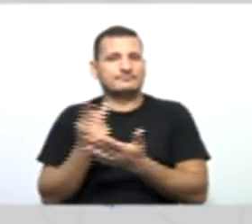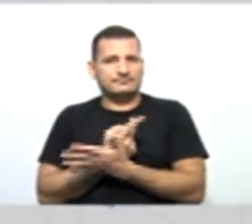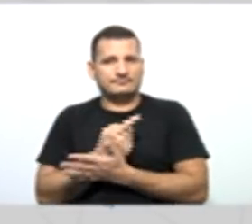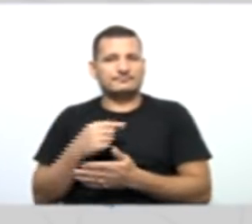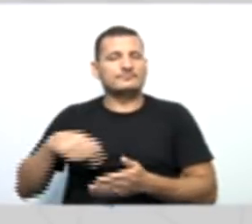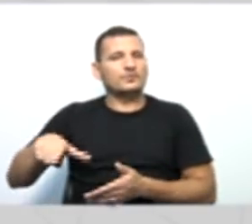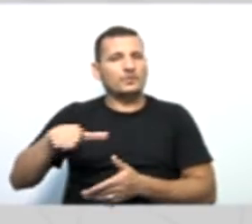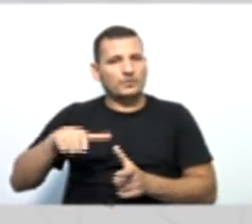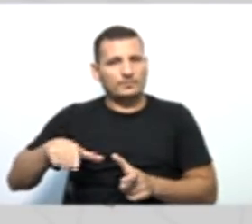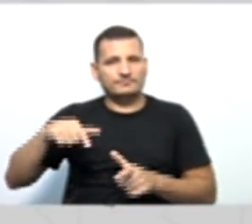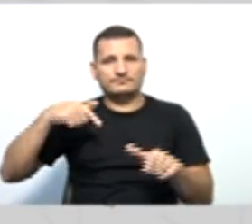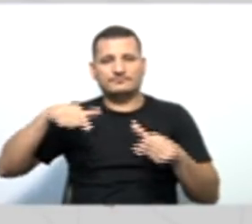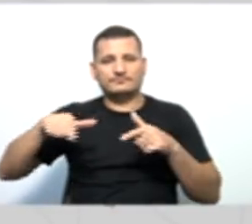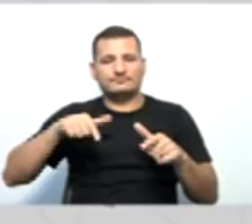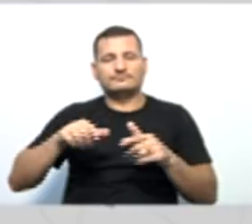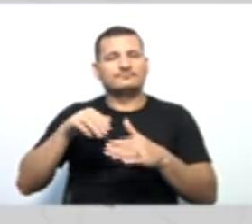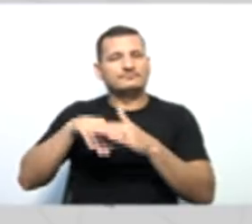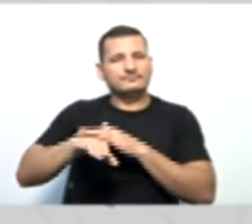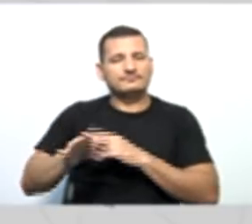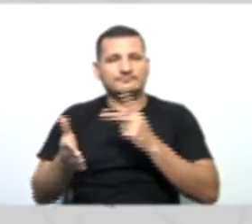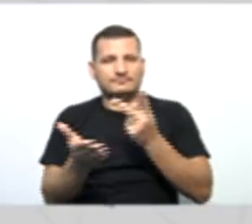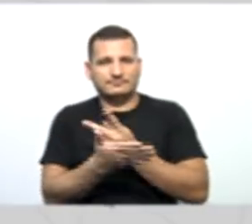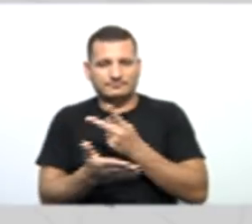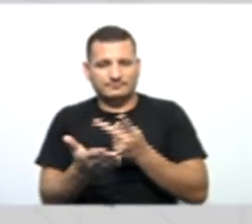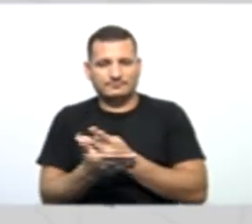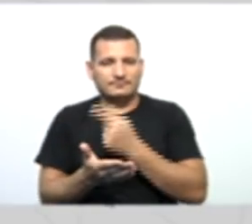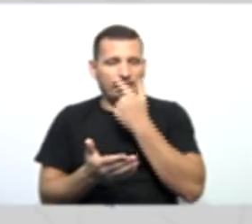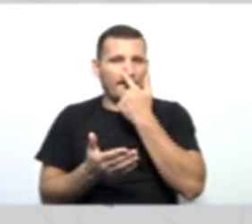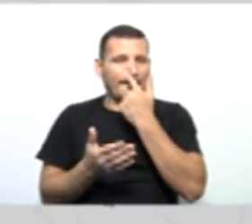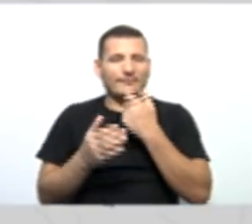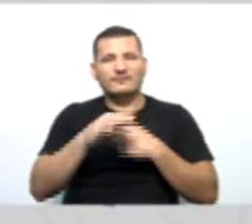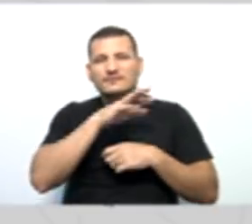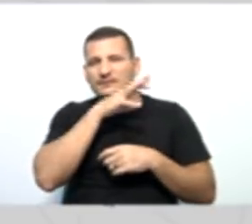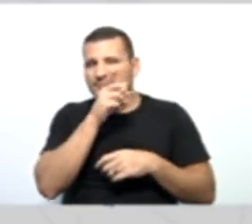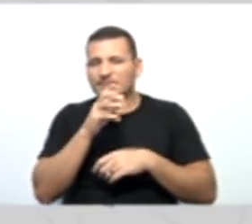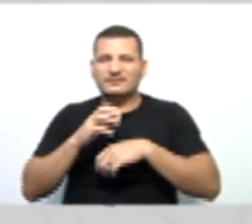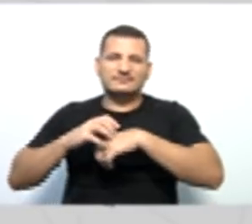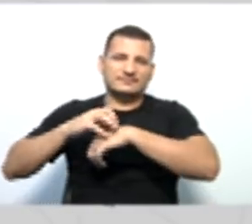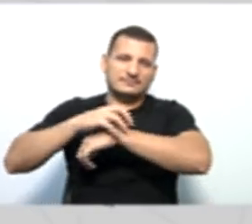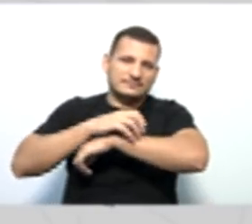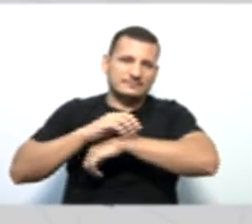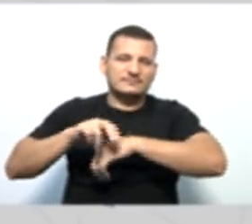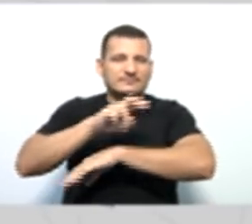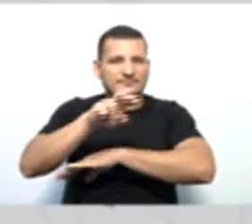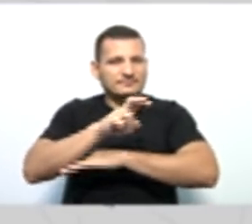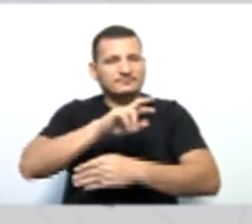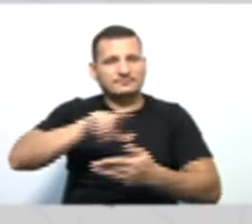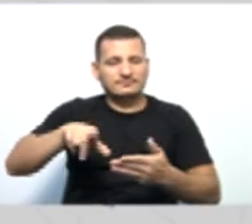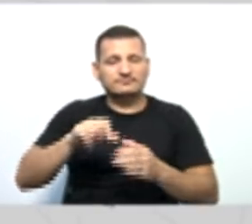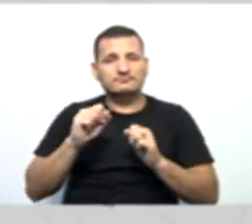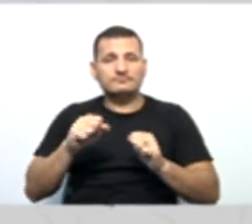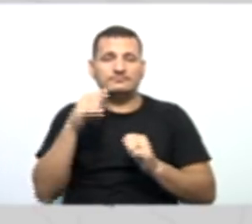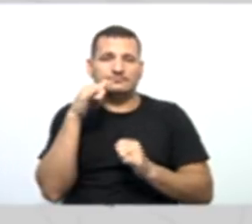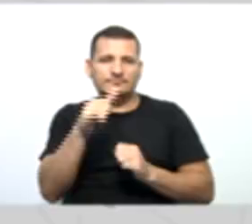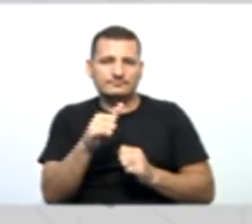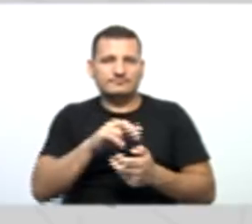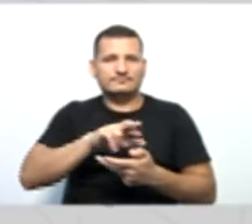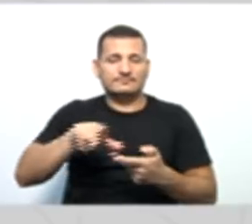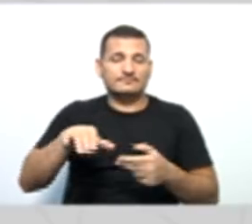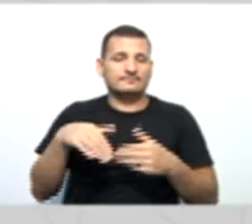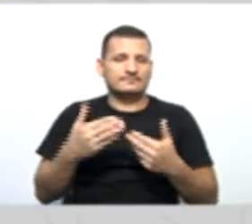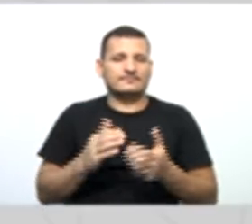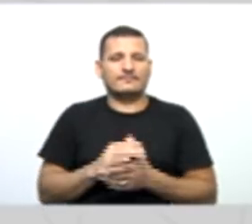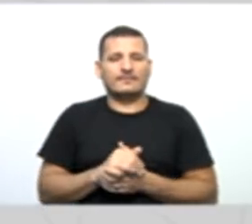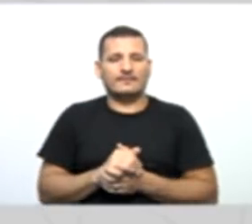de trabalho, armazenamento inadequado, não é? Animais peçonhentos, local que pode ter descarga elétrica. Então, tudo